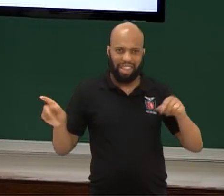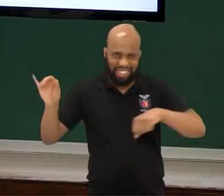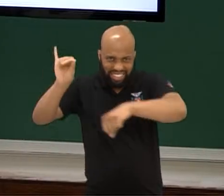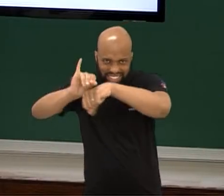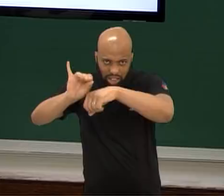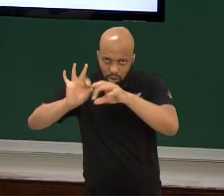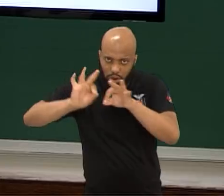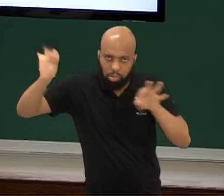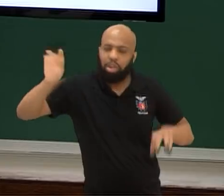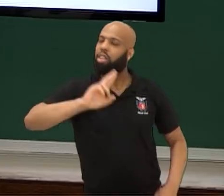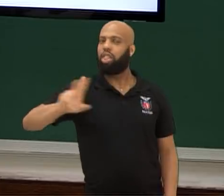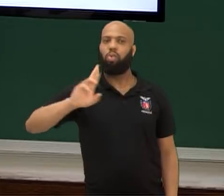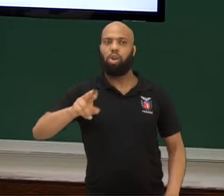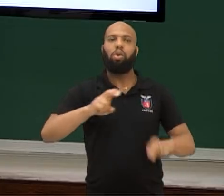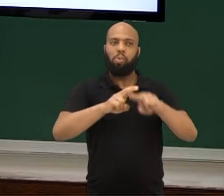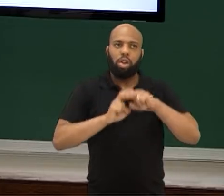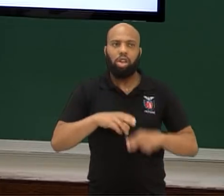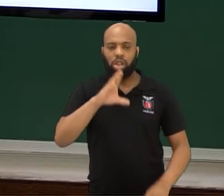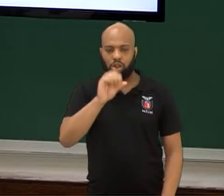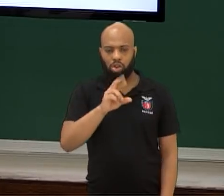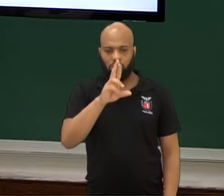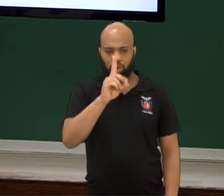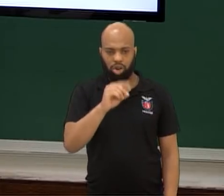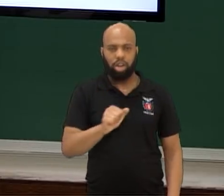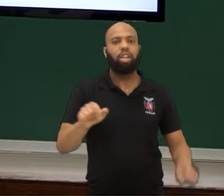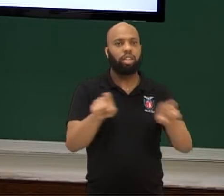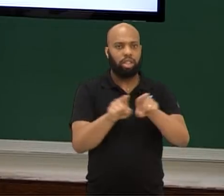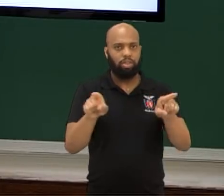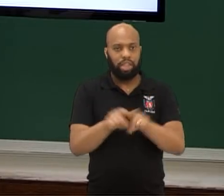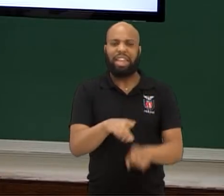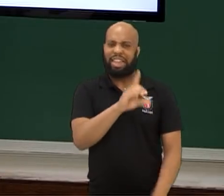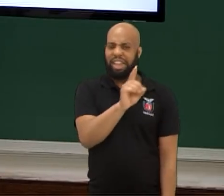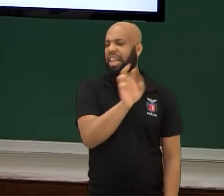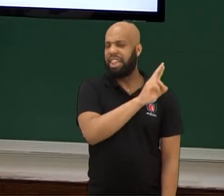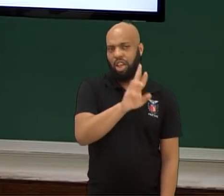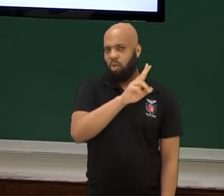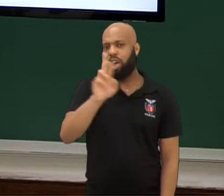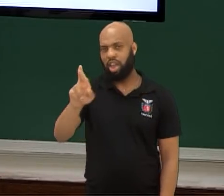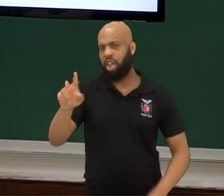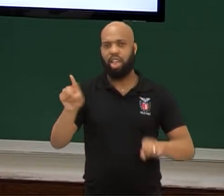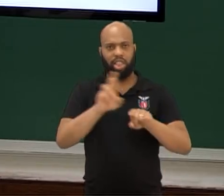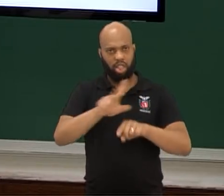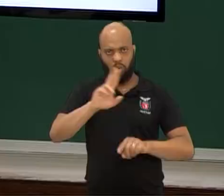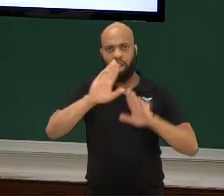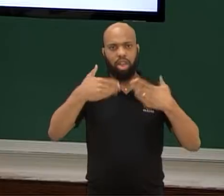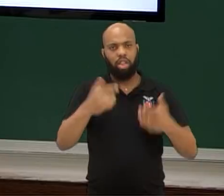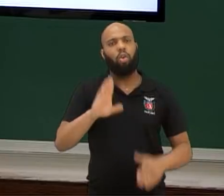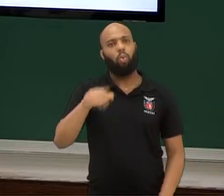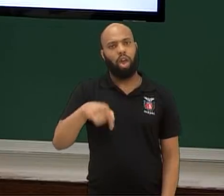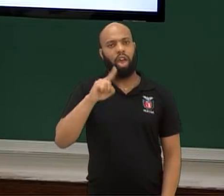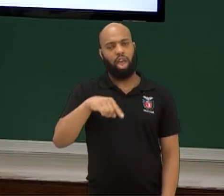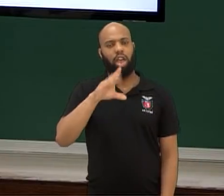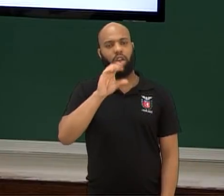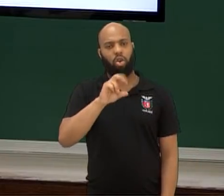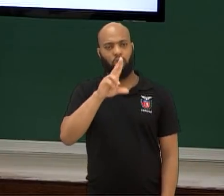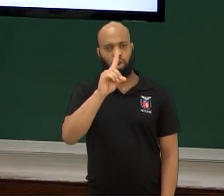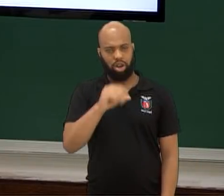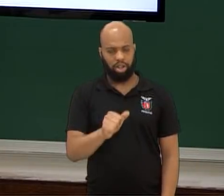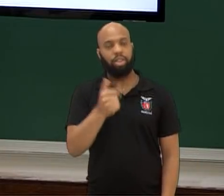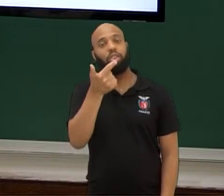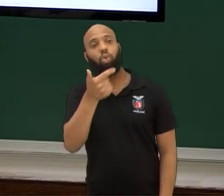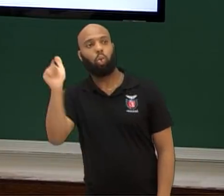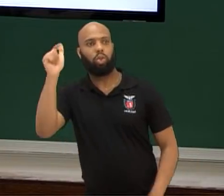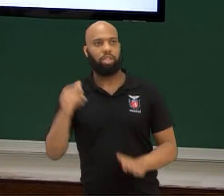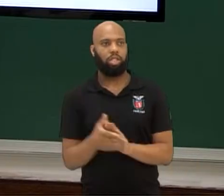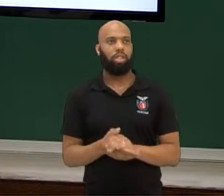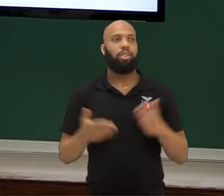pelo centro. Né? Então, não é diâmetro, então é corda. Agora,